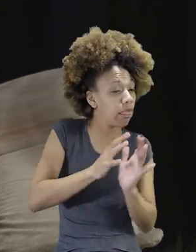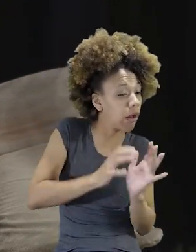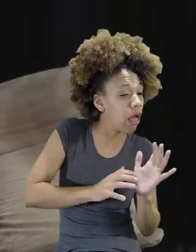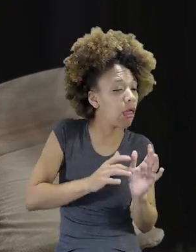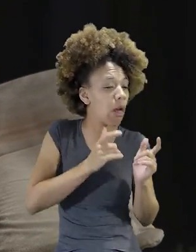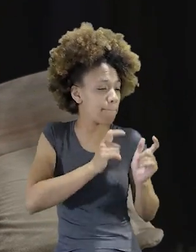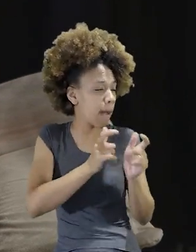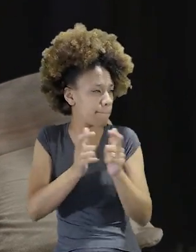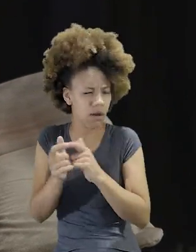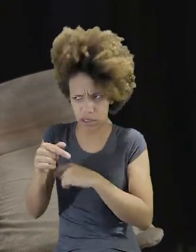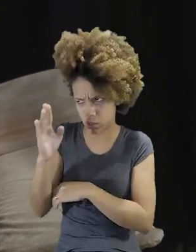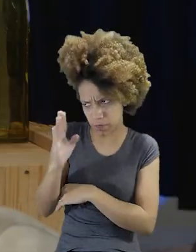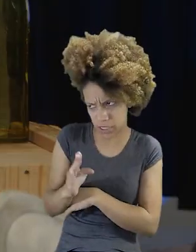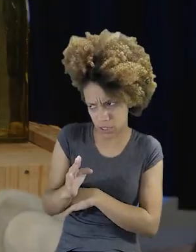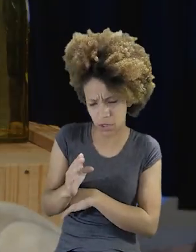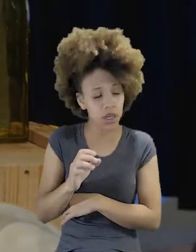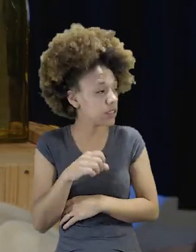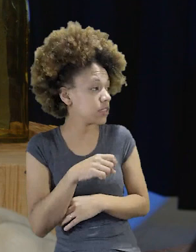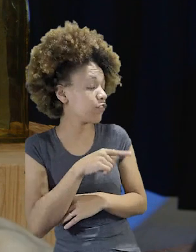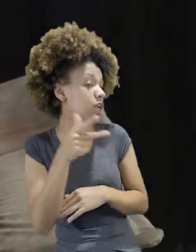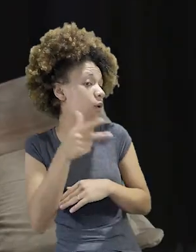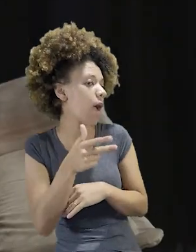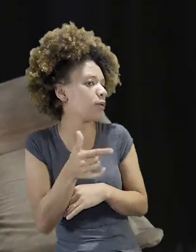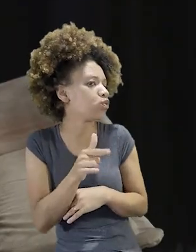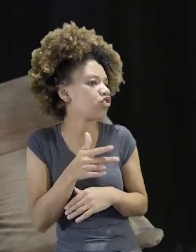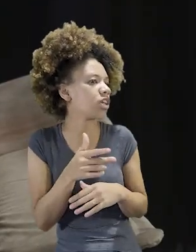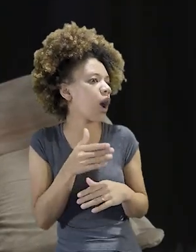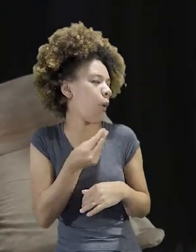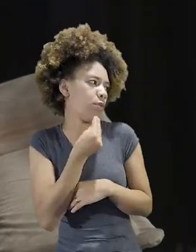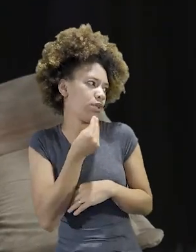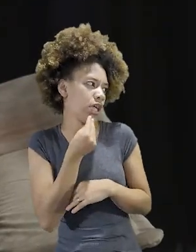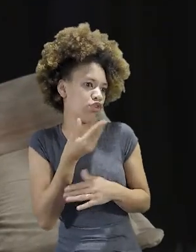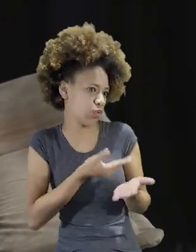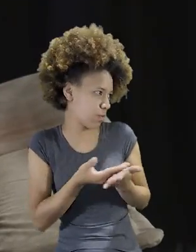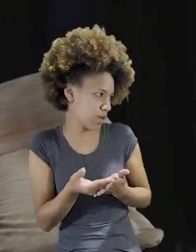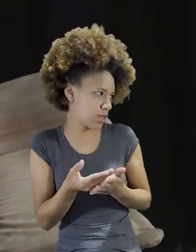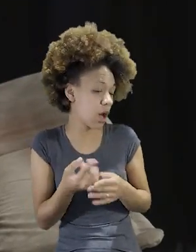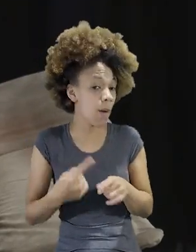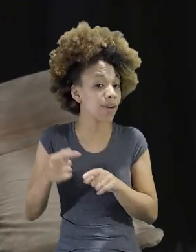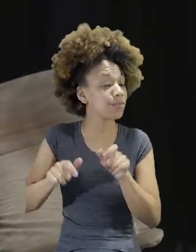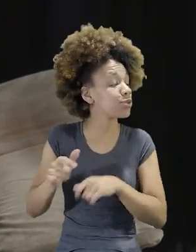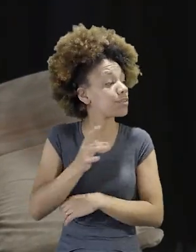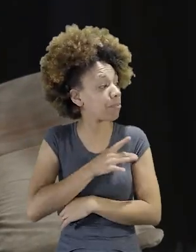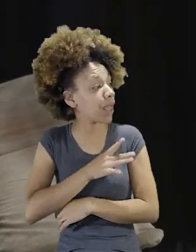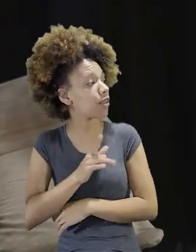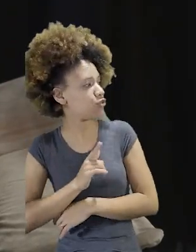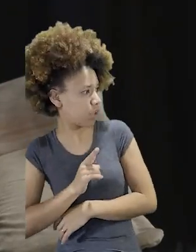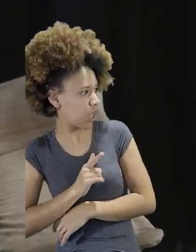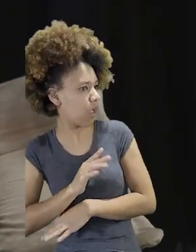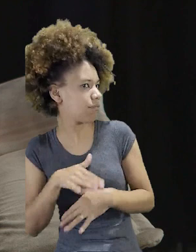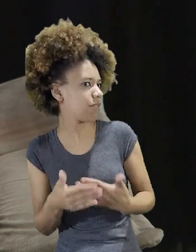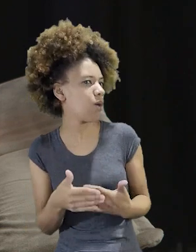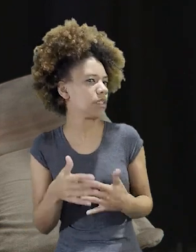virar gangue treta tiro aqui no Brasil tipo você falou que o rap ele não tinha tanta voz no começo né as pessoas tinham medo